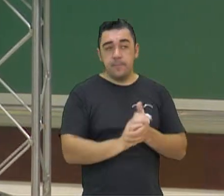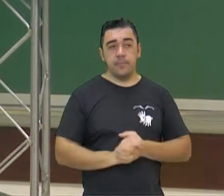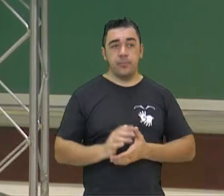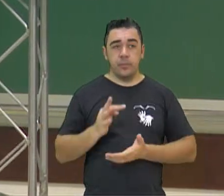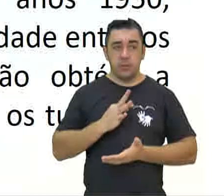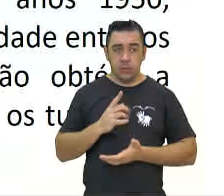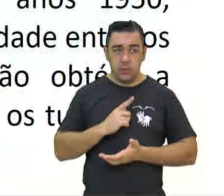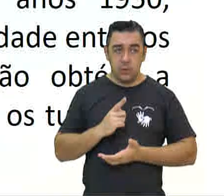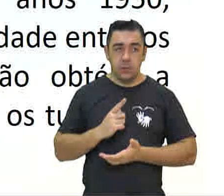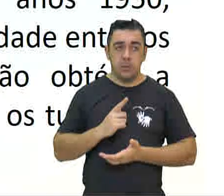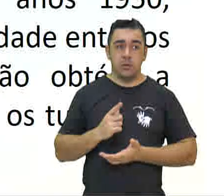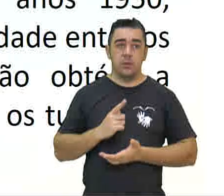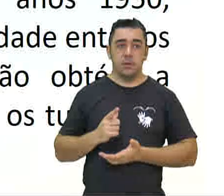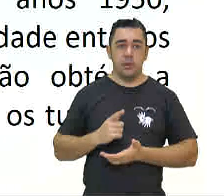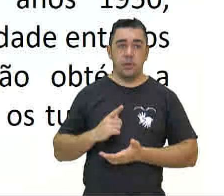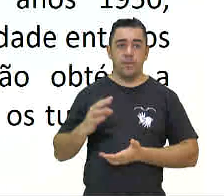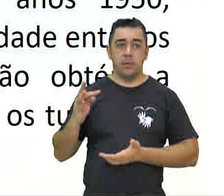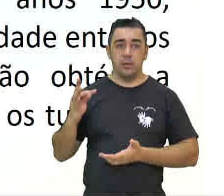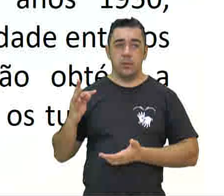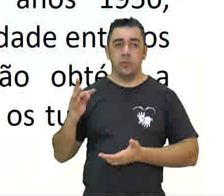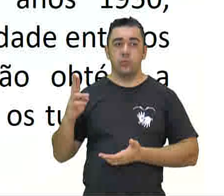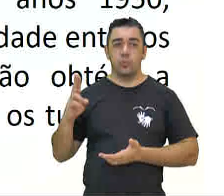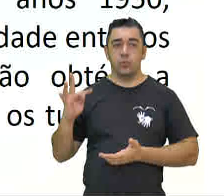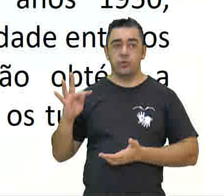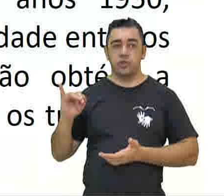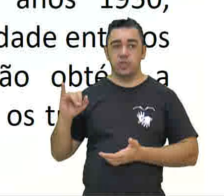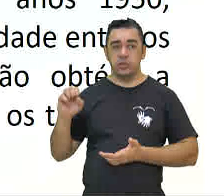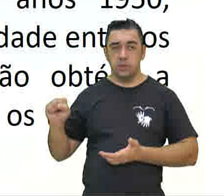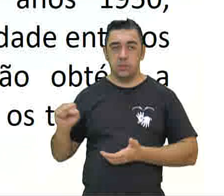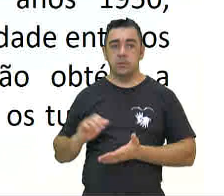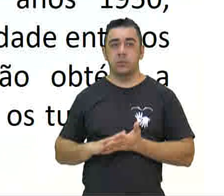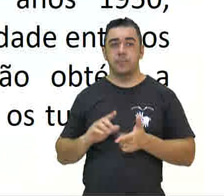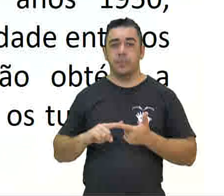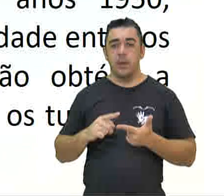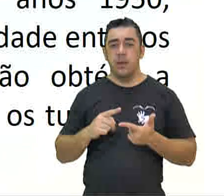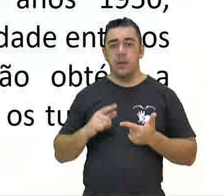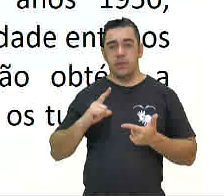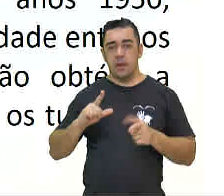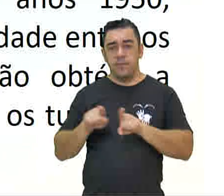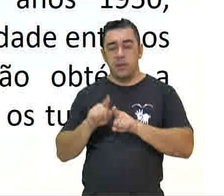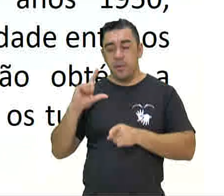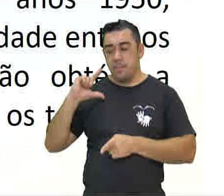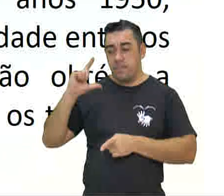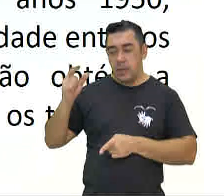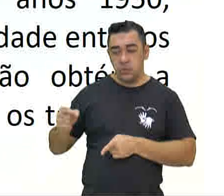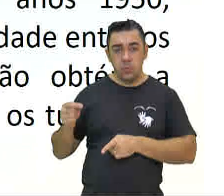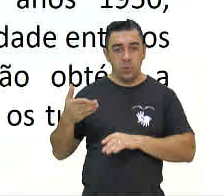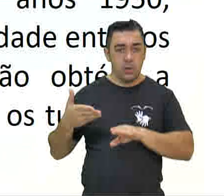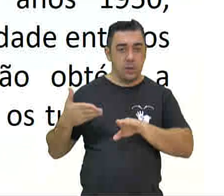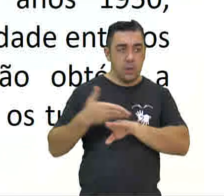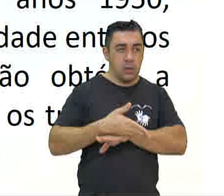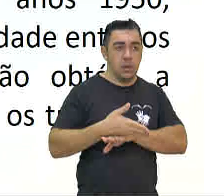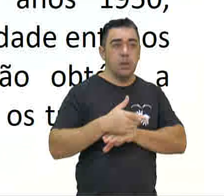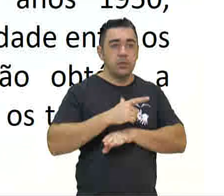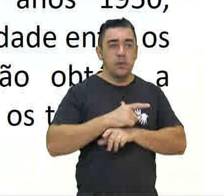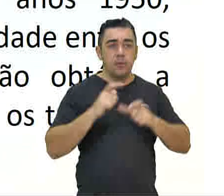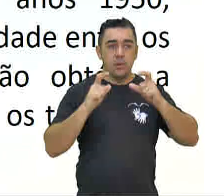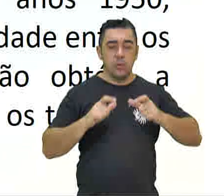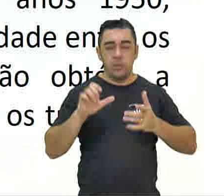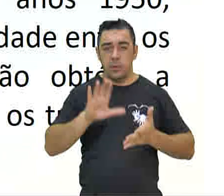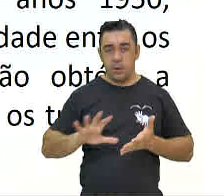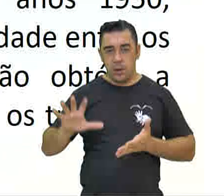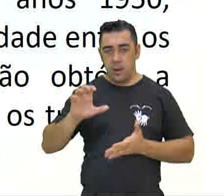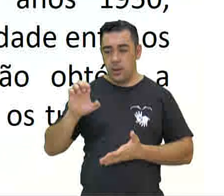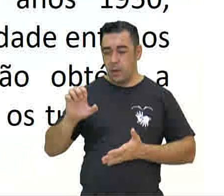tuts, pastores, entre aspas, de grande estrutura que vinham da Etiópia e vão invadir essa região. Eles brigavam entre si, mas era um